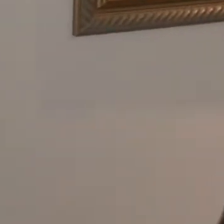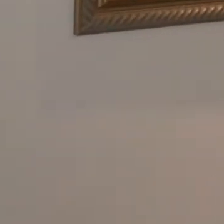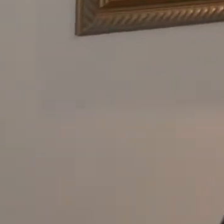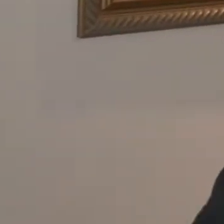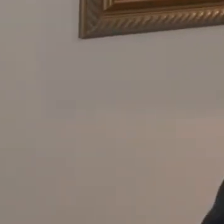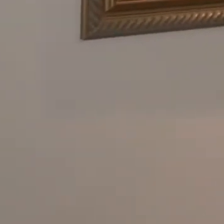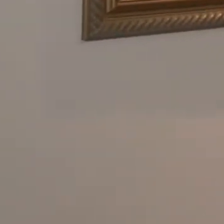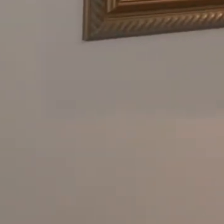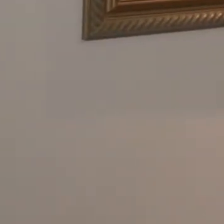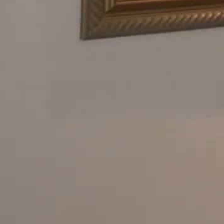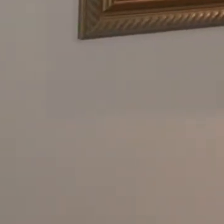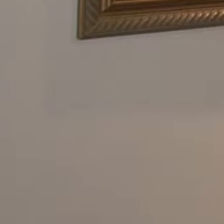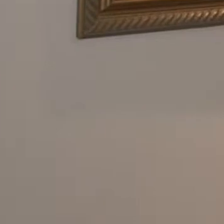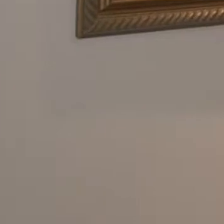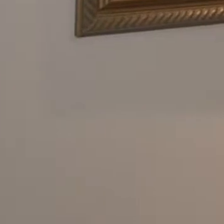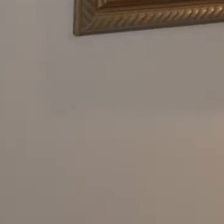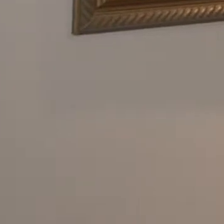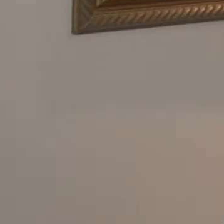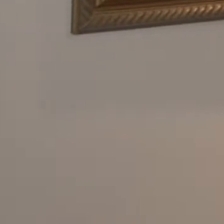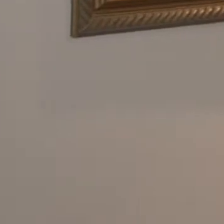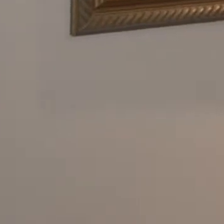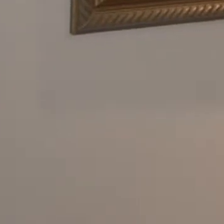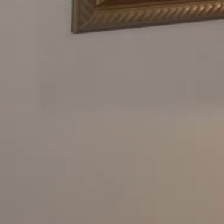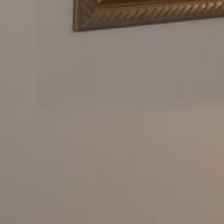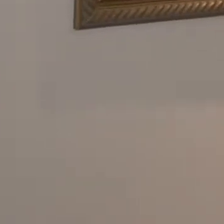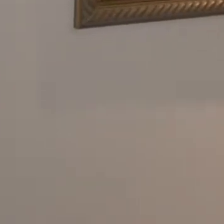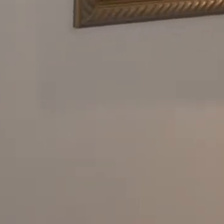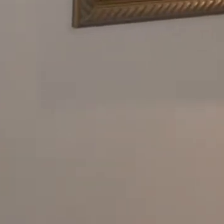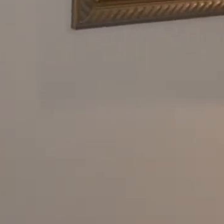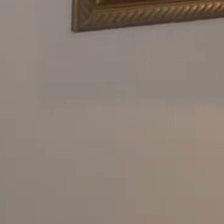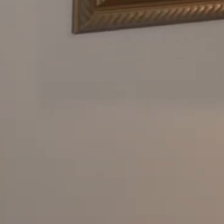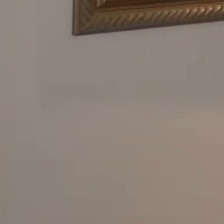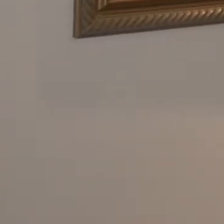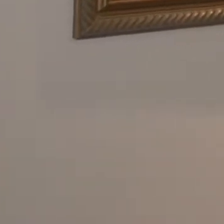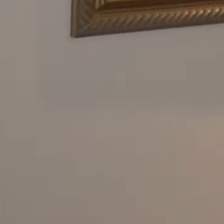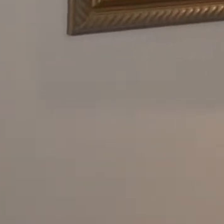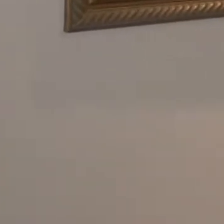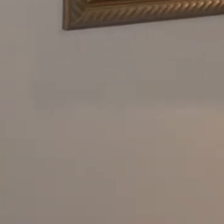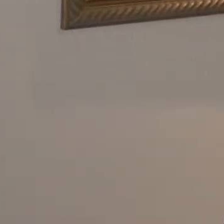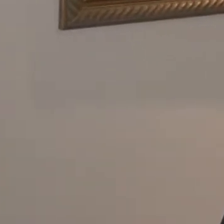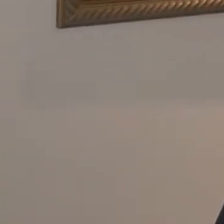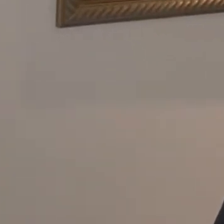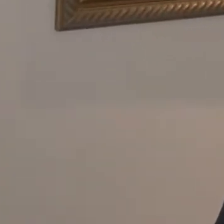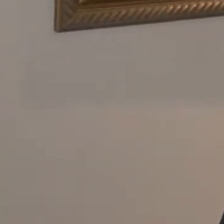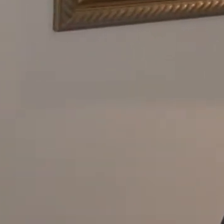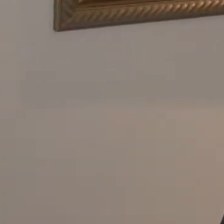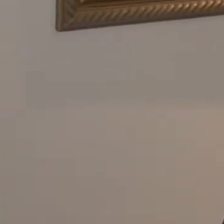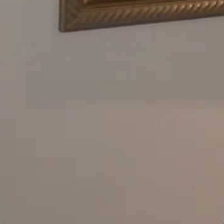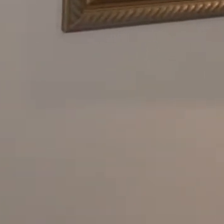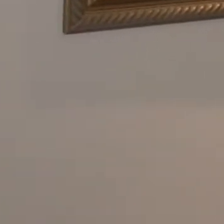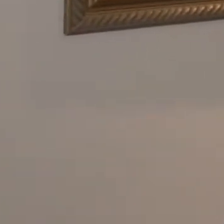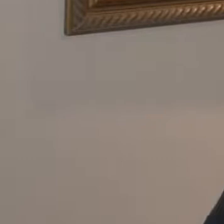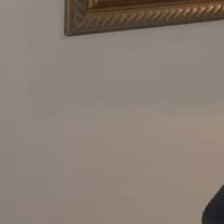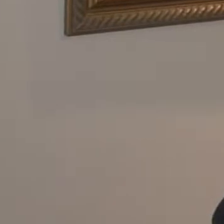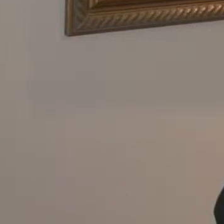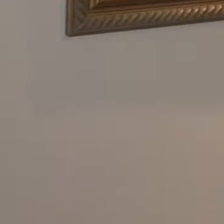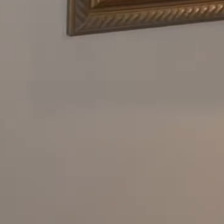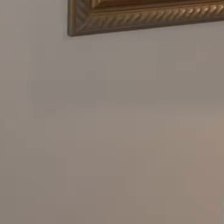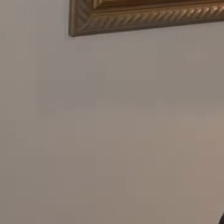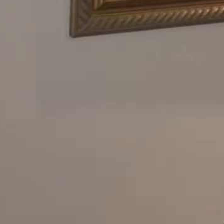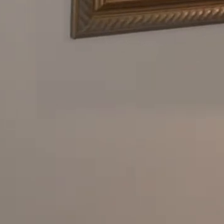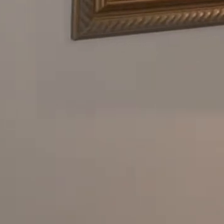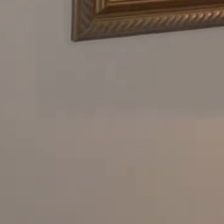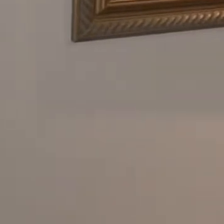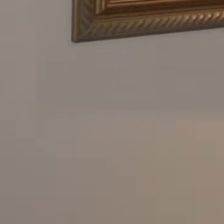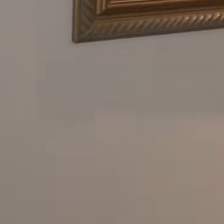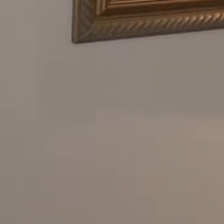esse debate, essa audiência pública serve exatamente para esclarecer por que ela é necessária. No entanto,